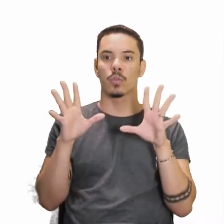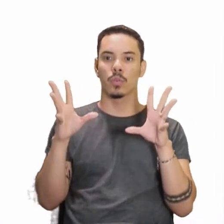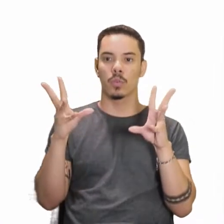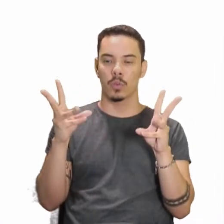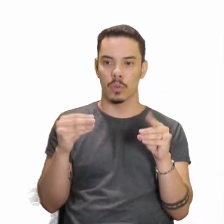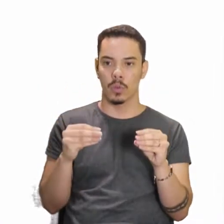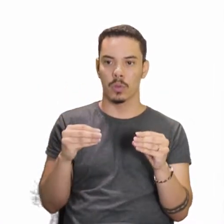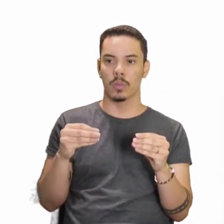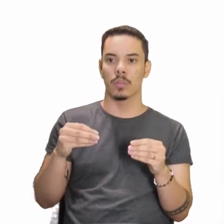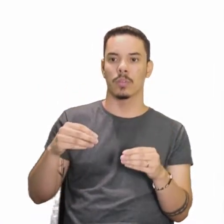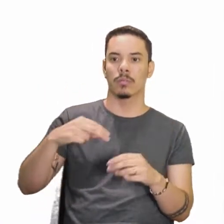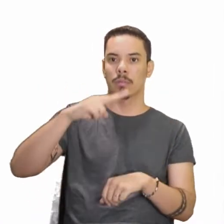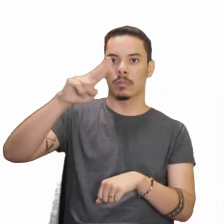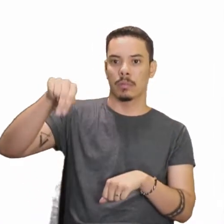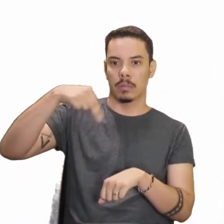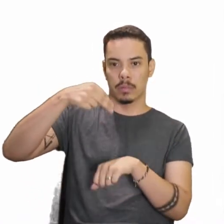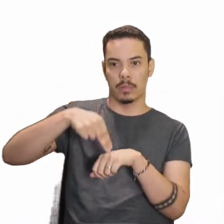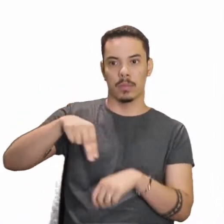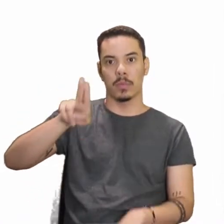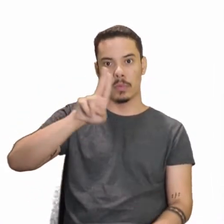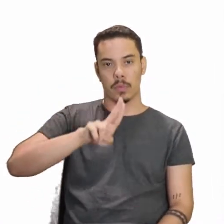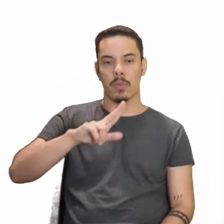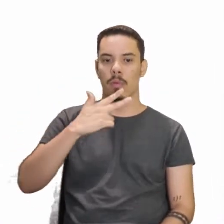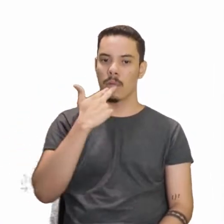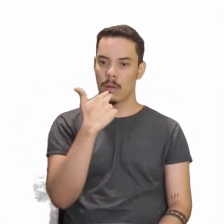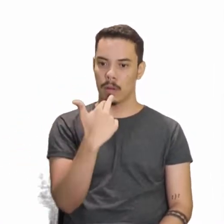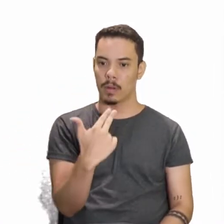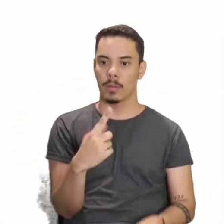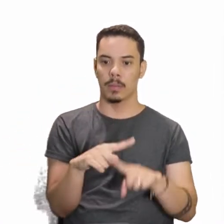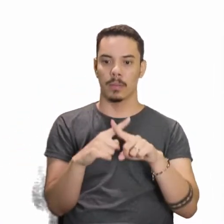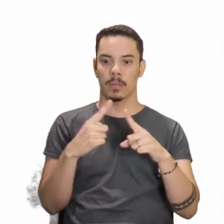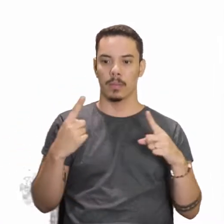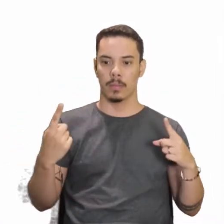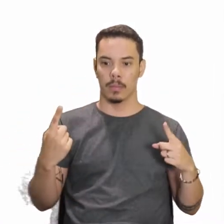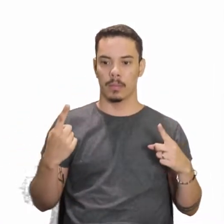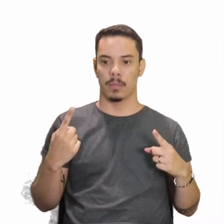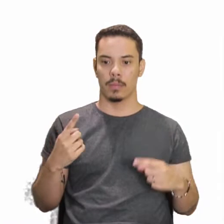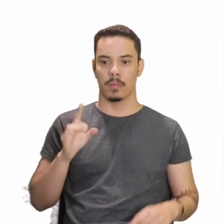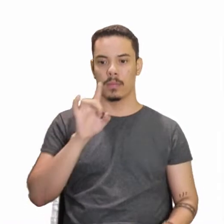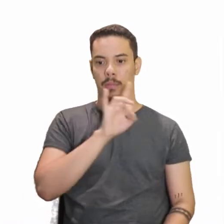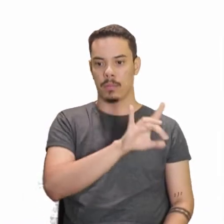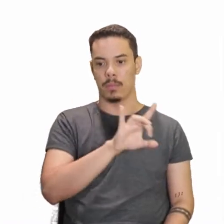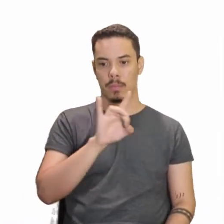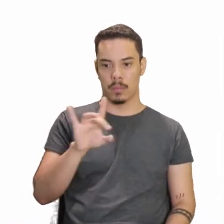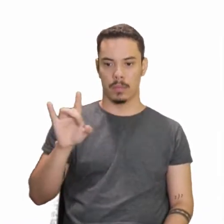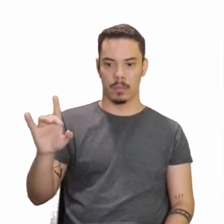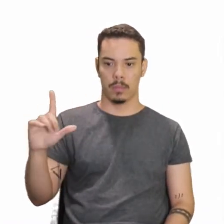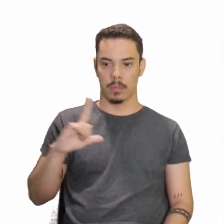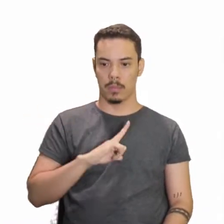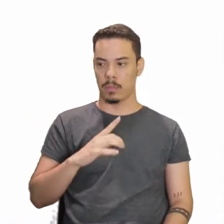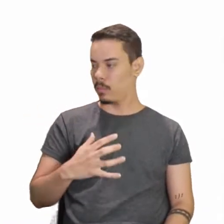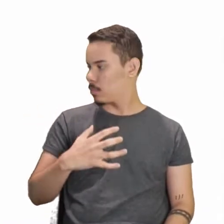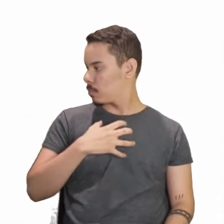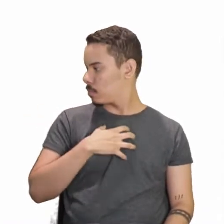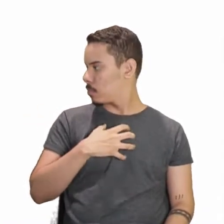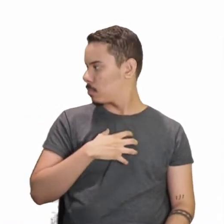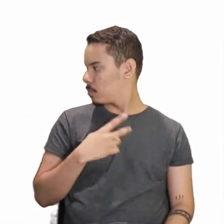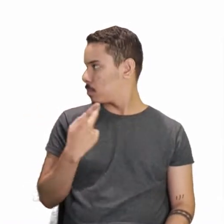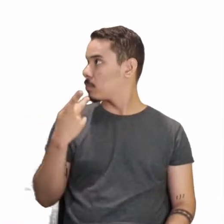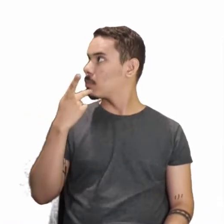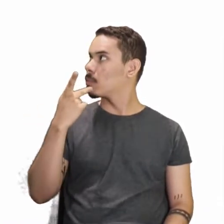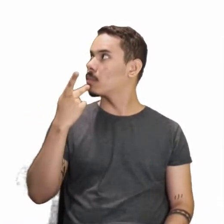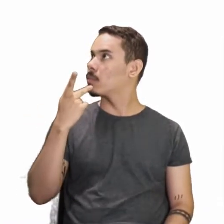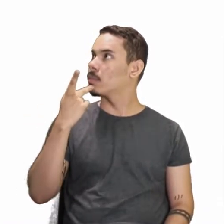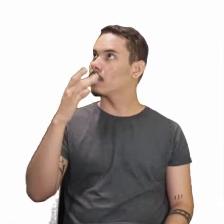as nações aí que usam o idioma, porém cada um tem aí a sua maneira de falar, tá certo?